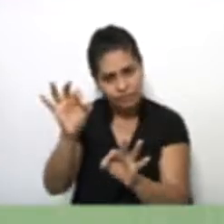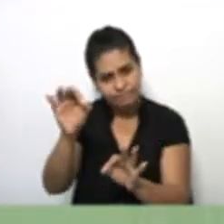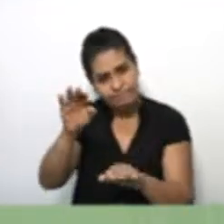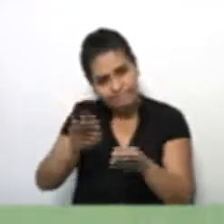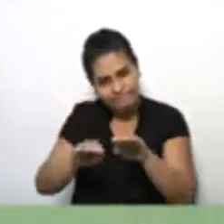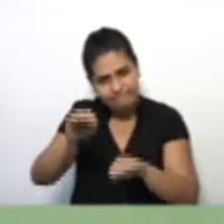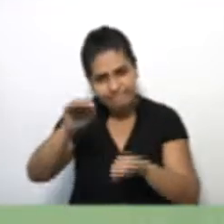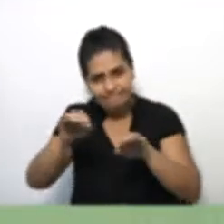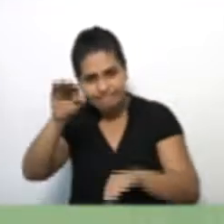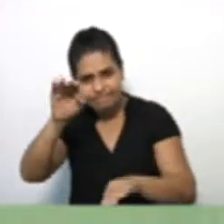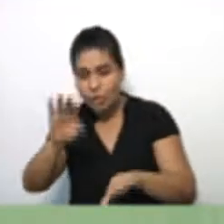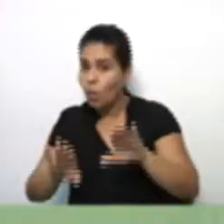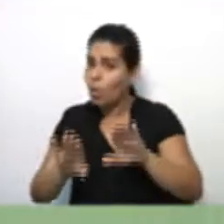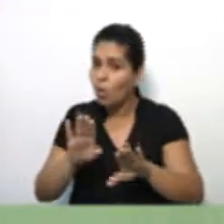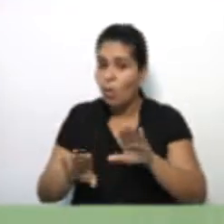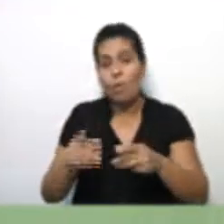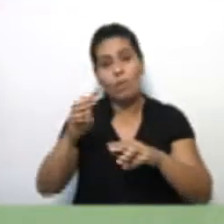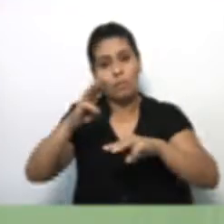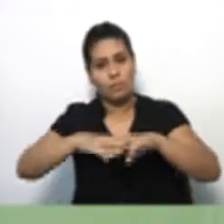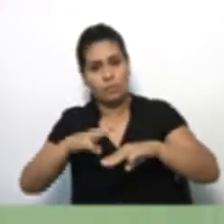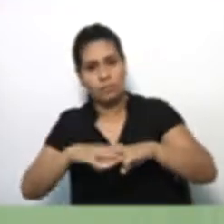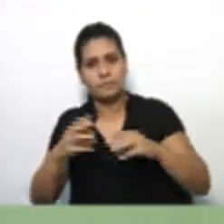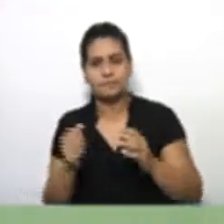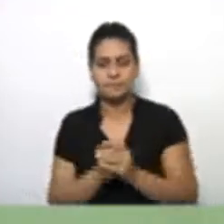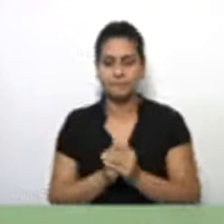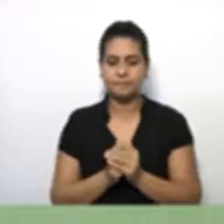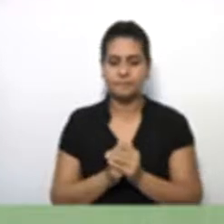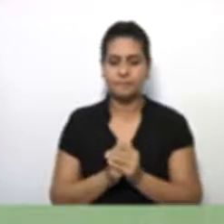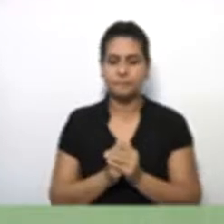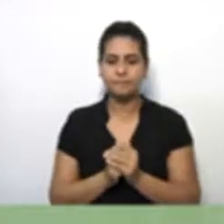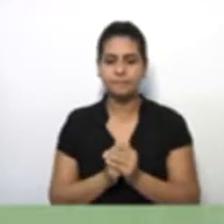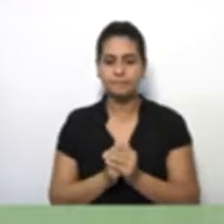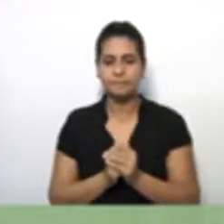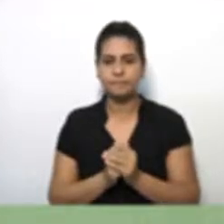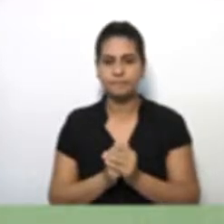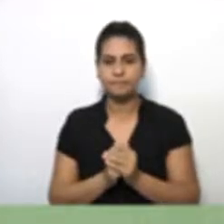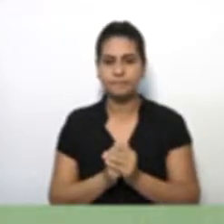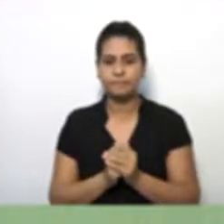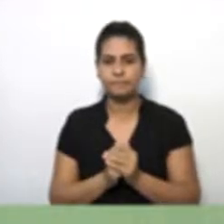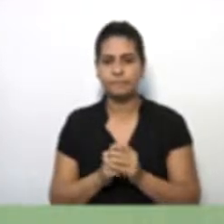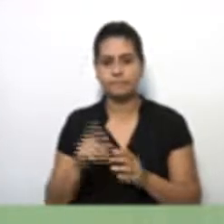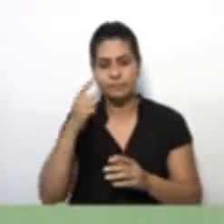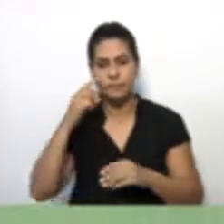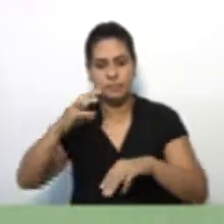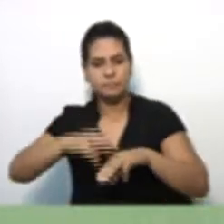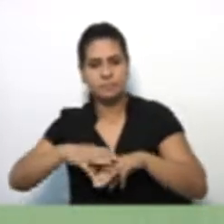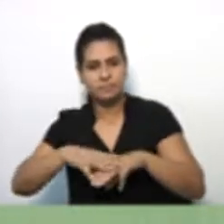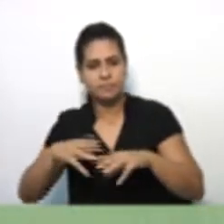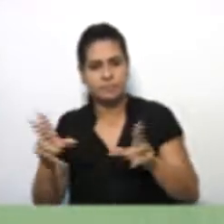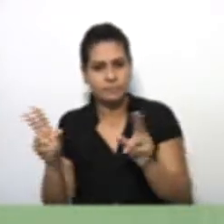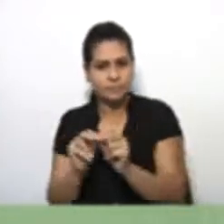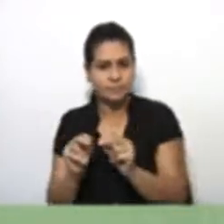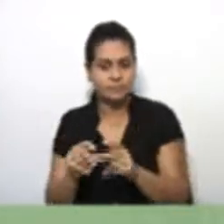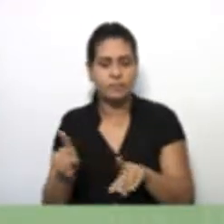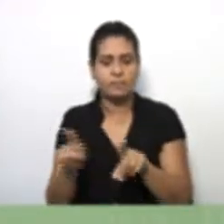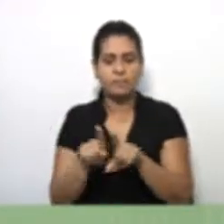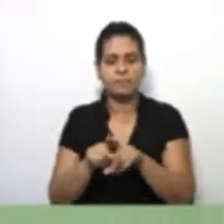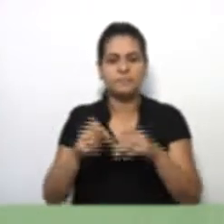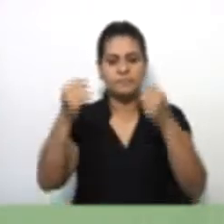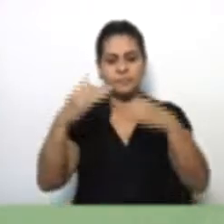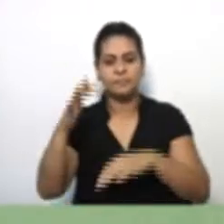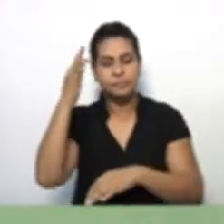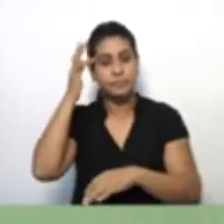métodos lá estatísticos e matemáticos. Né? Né? Colocar aqui matemático resumido, tá bom? Falamos também